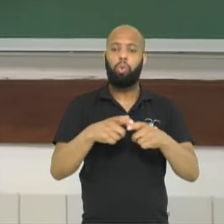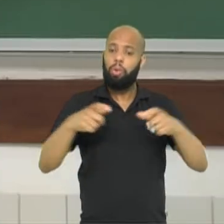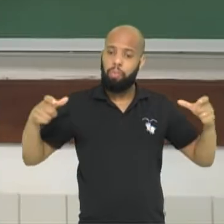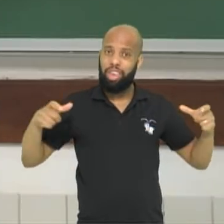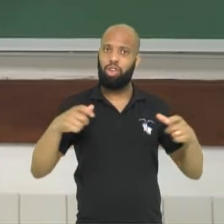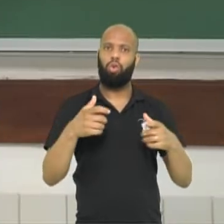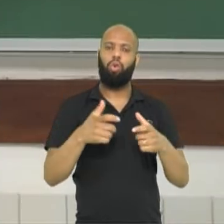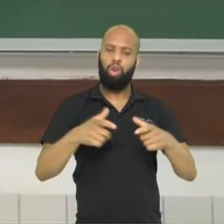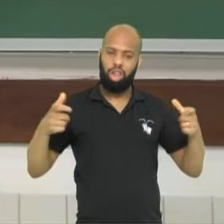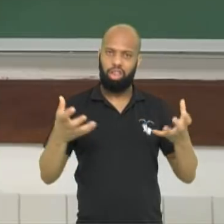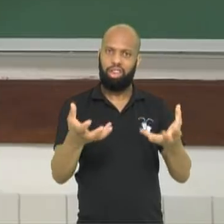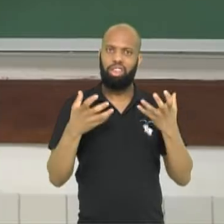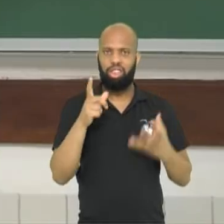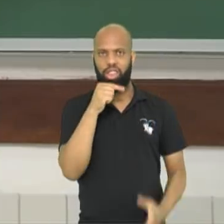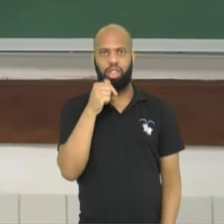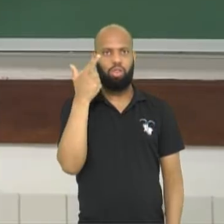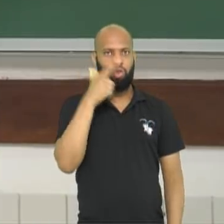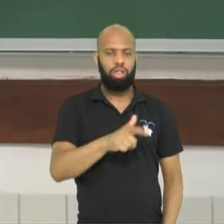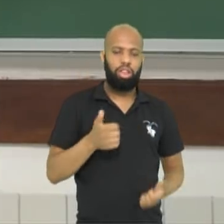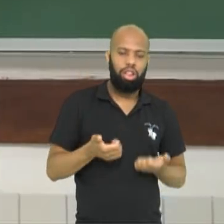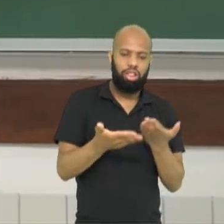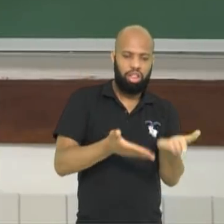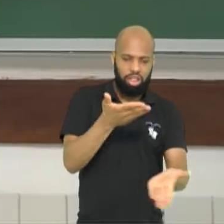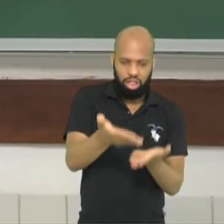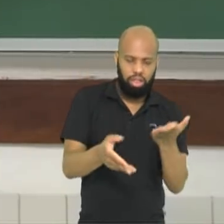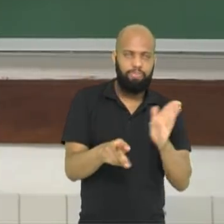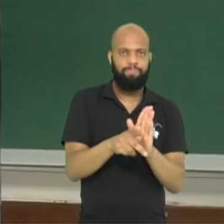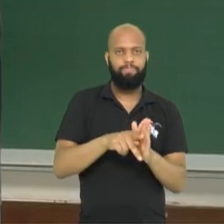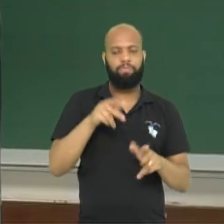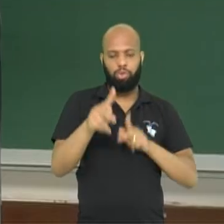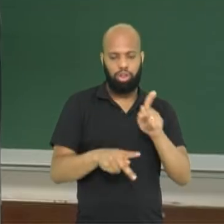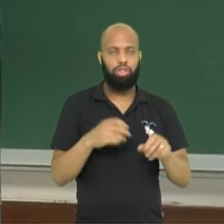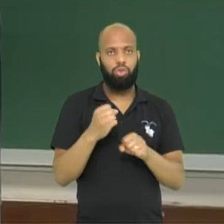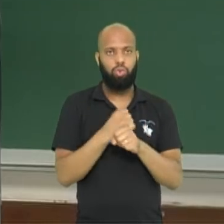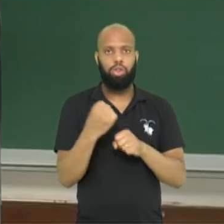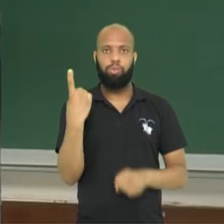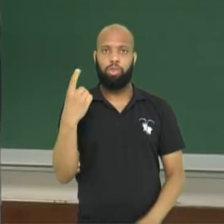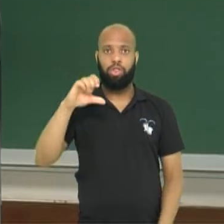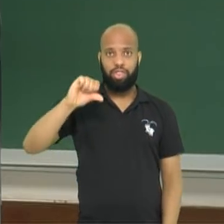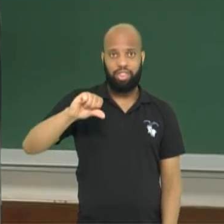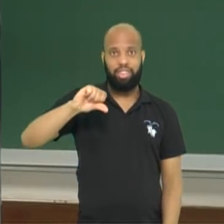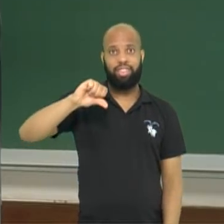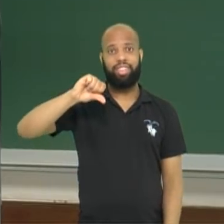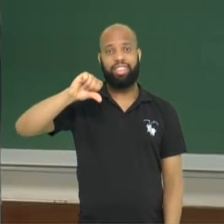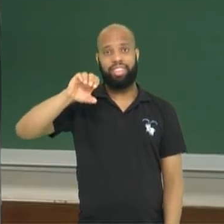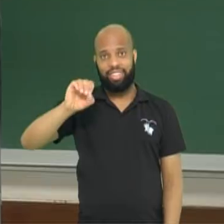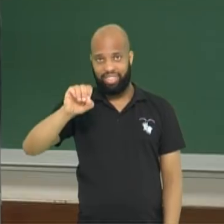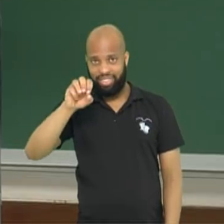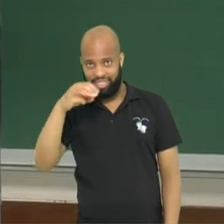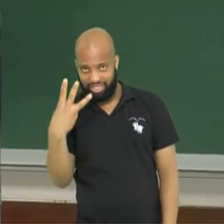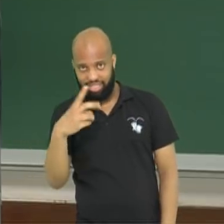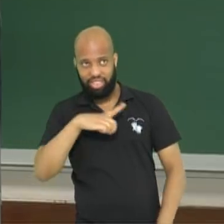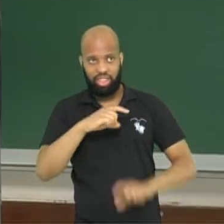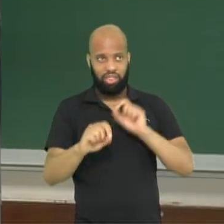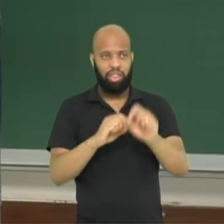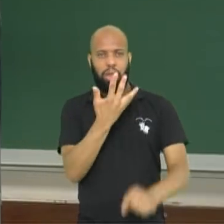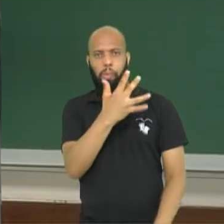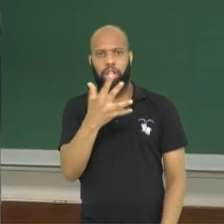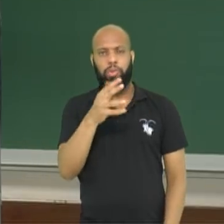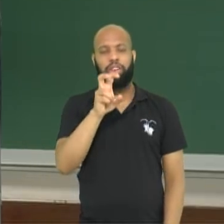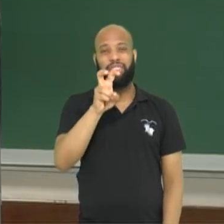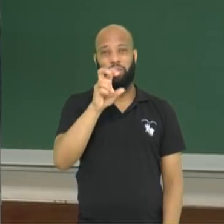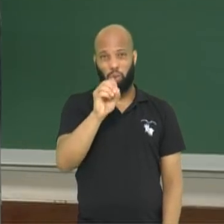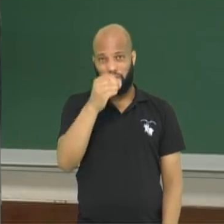amplo, né, maior, que possa atender a população. Já nesse ano de 1903 aqui, nós já temos aproximadamente 50